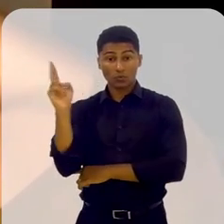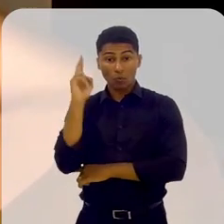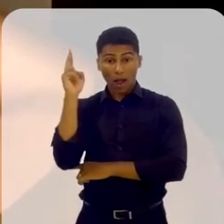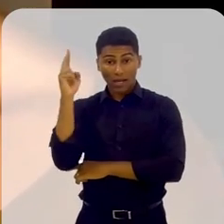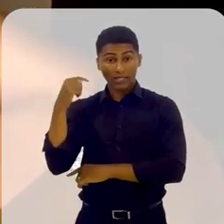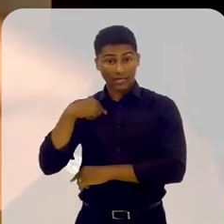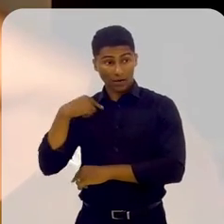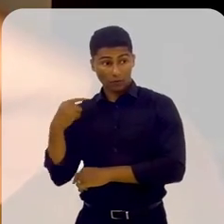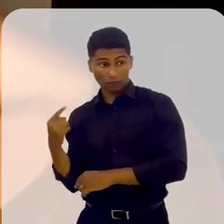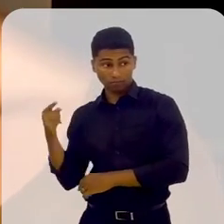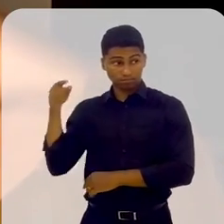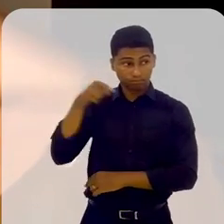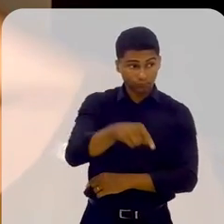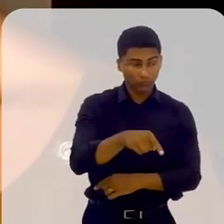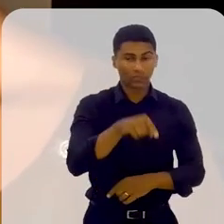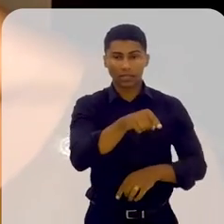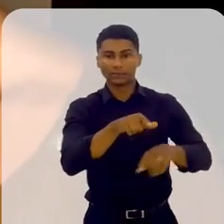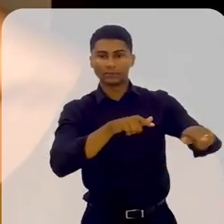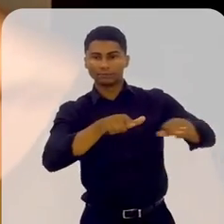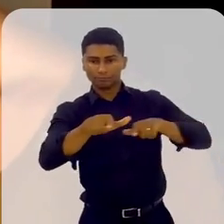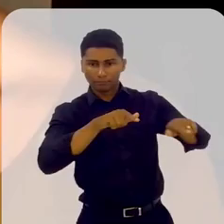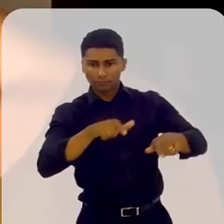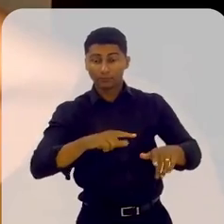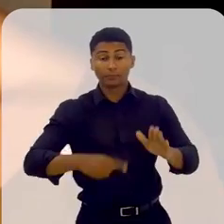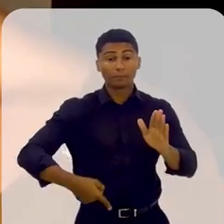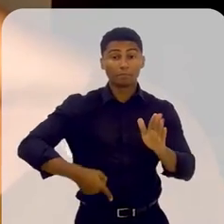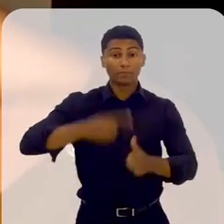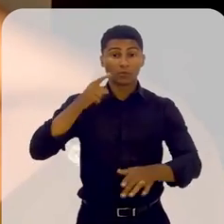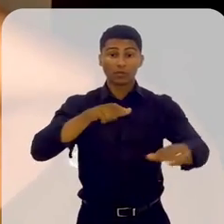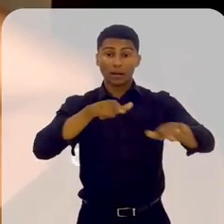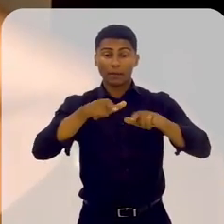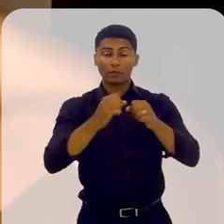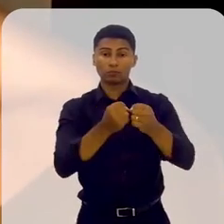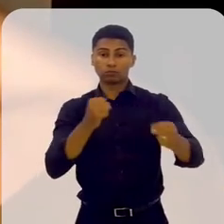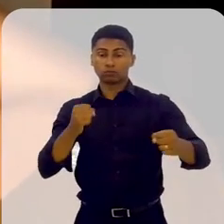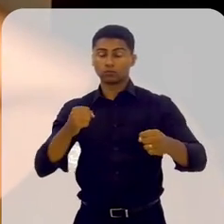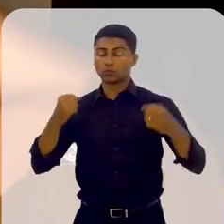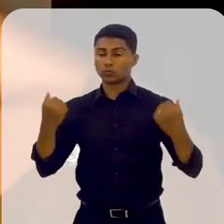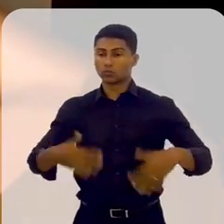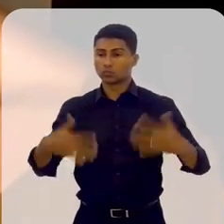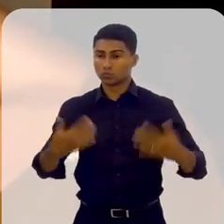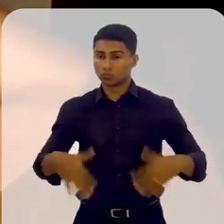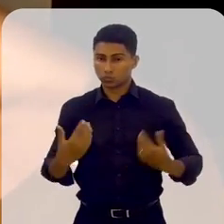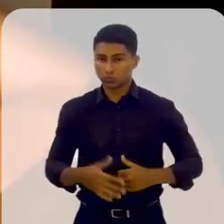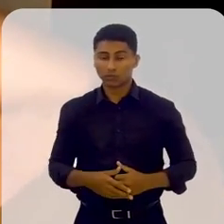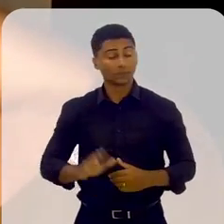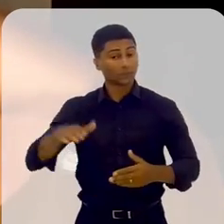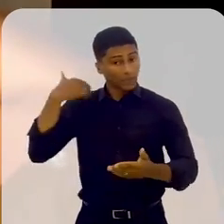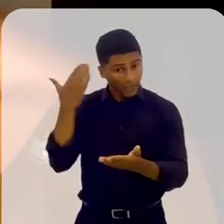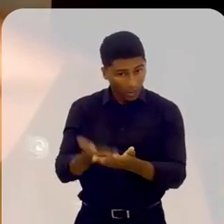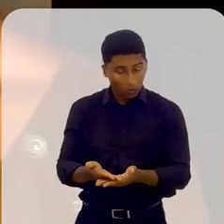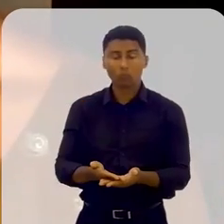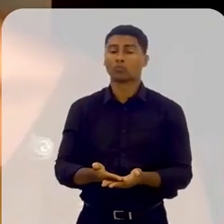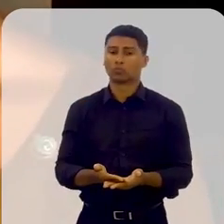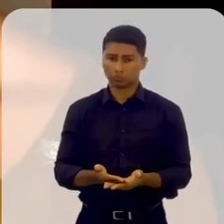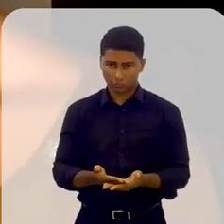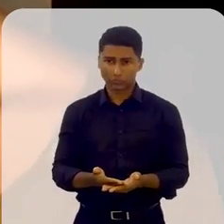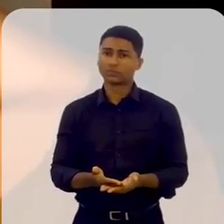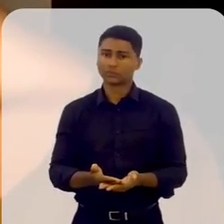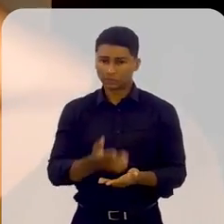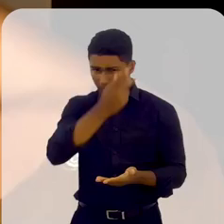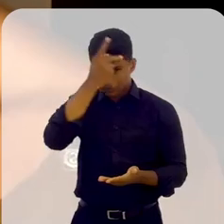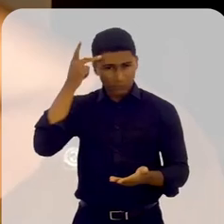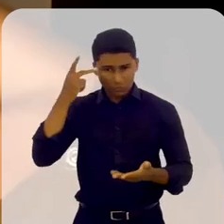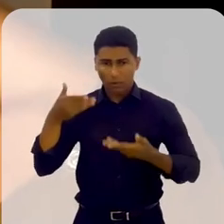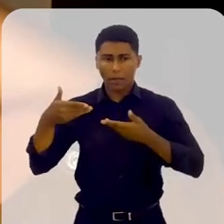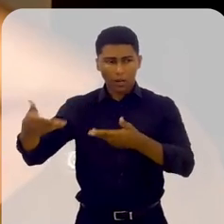nunca tinha saído do país, fui para o Uruguai trabalhando e foi meu primeiro trabalho grande mesmo no audiovisual e que também até hoje tem me rendido